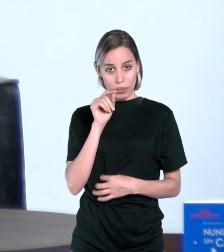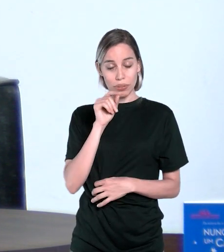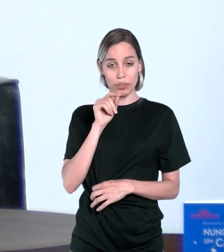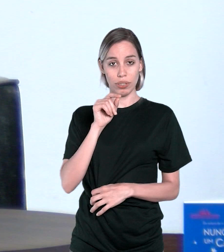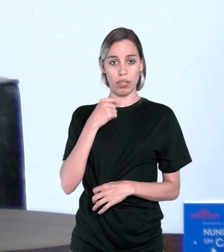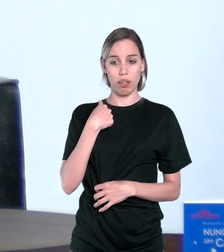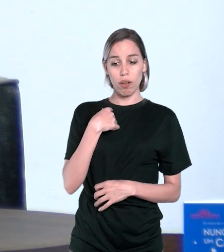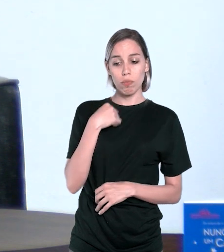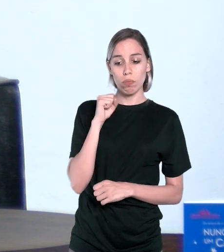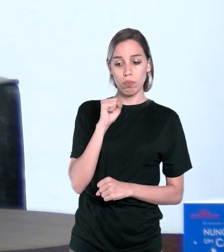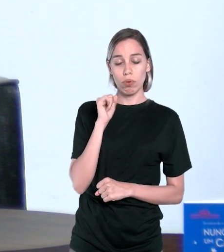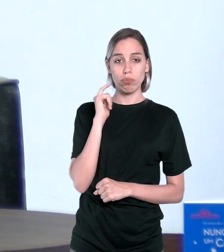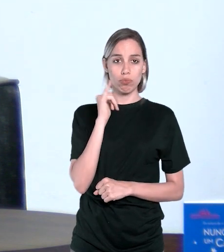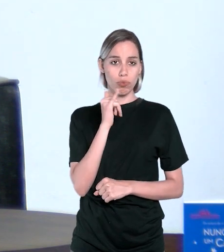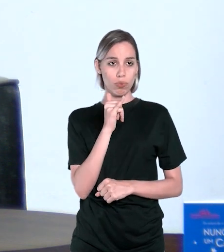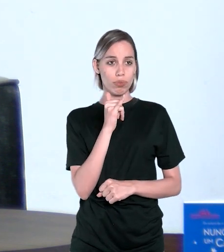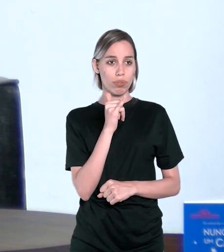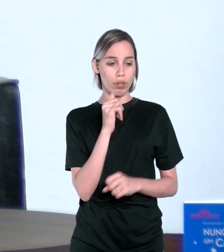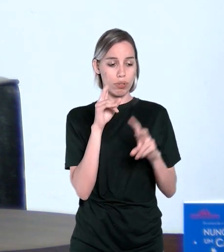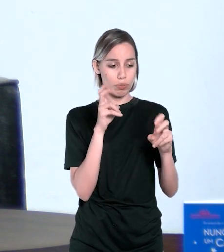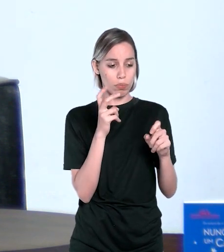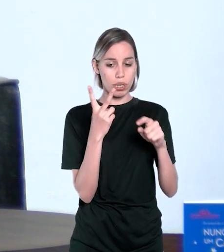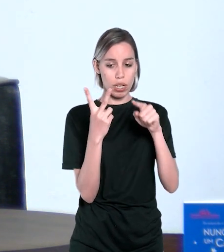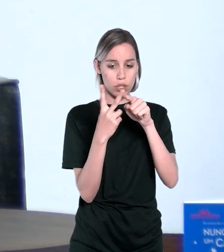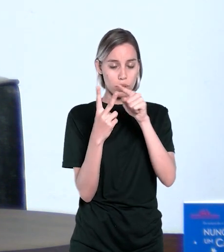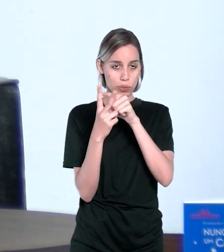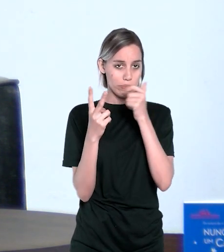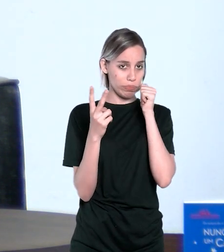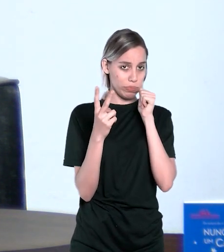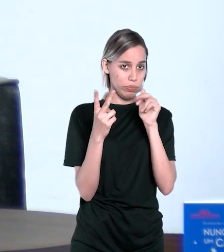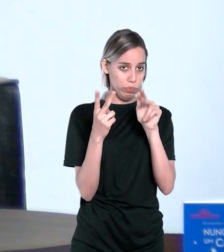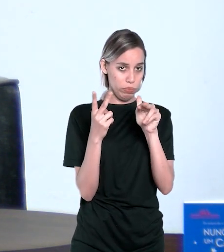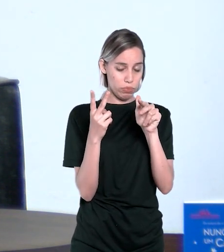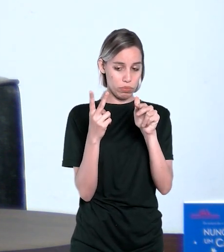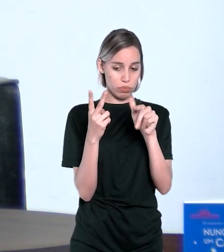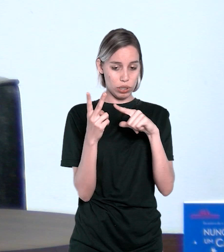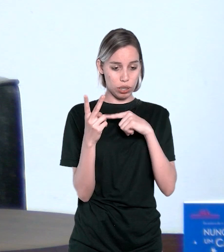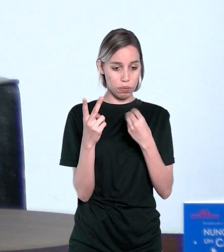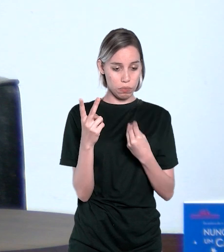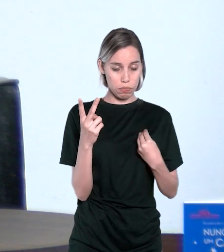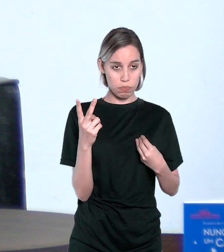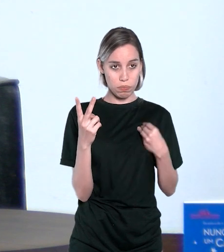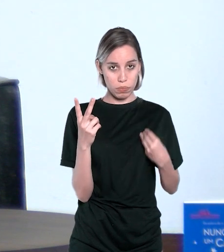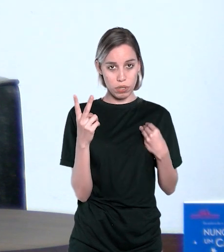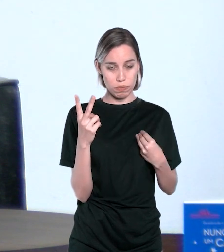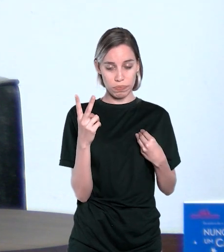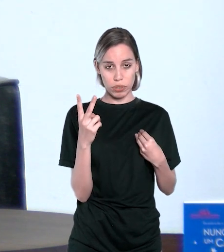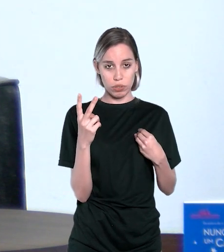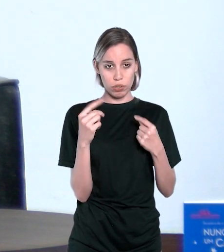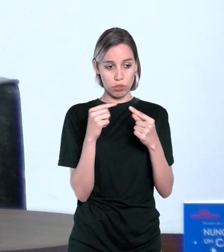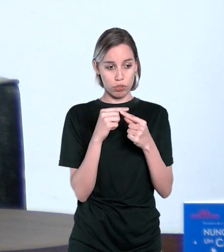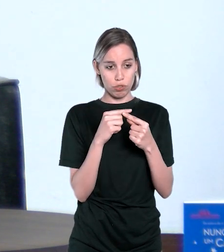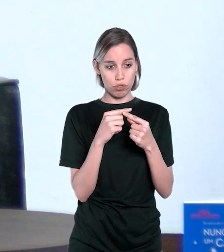contar da Eurídice, que são 2 irmãs que têm uma vida absolutamente plana a